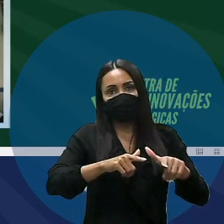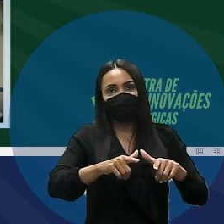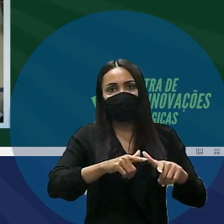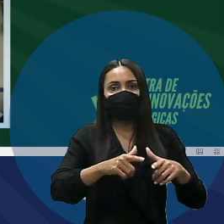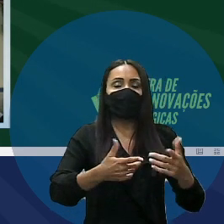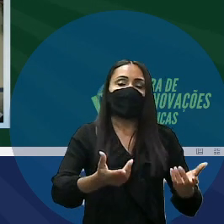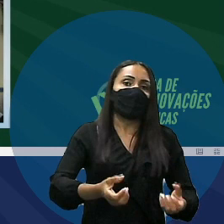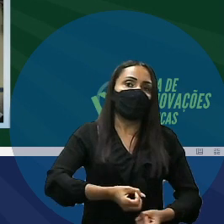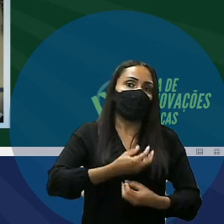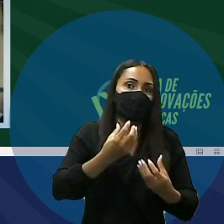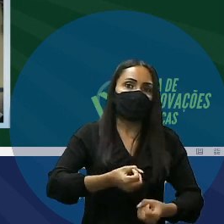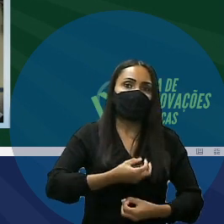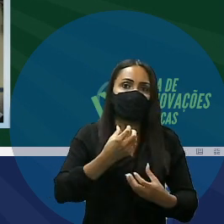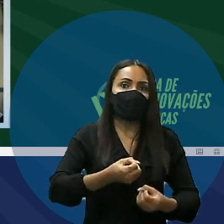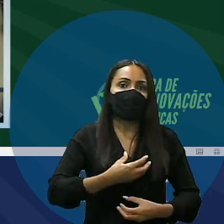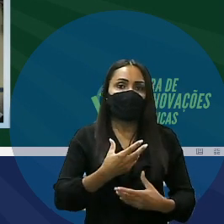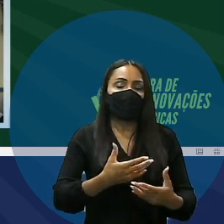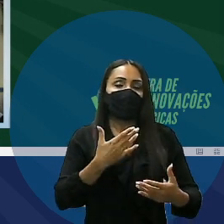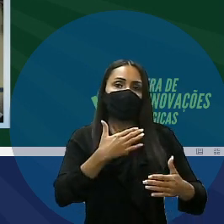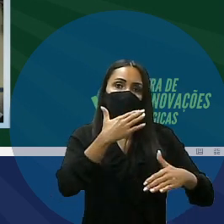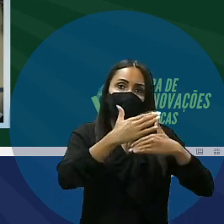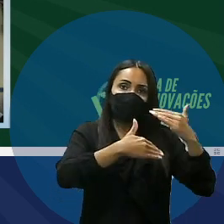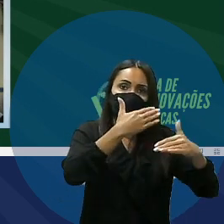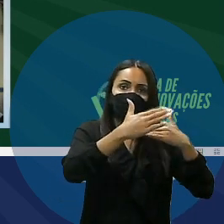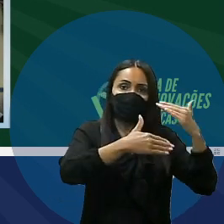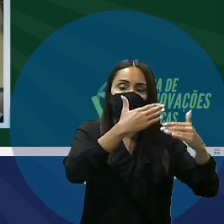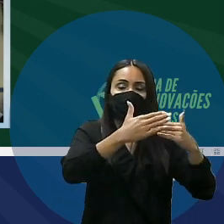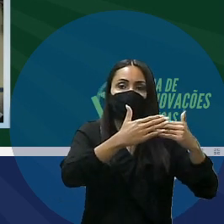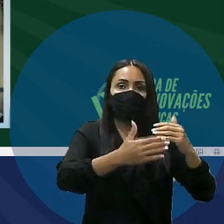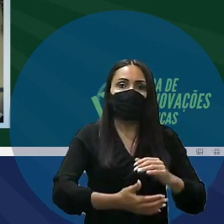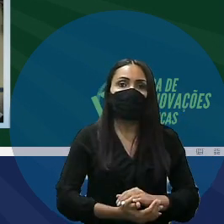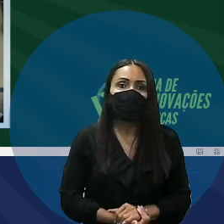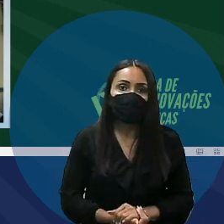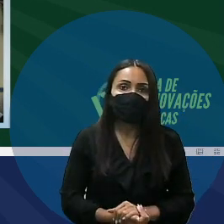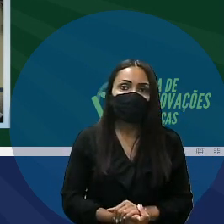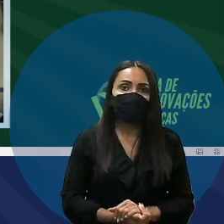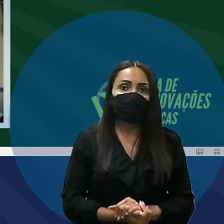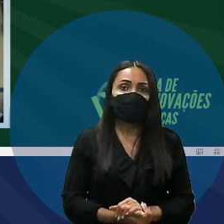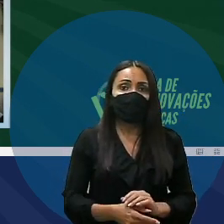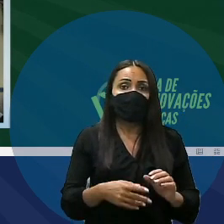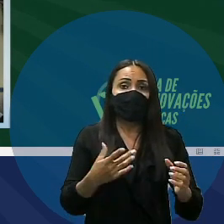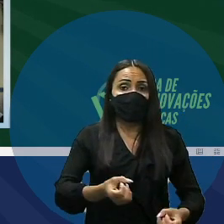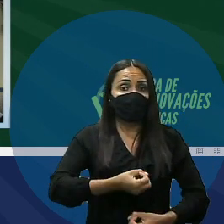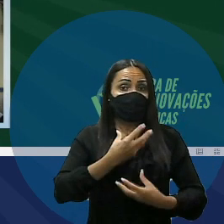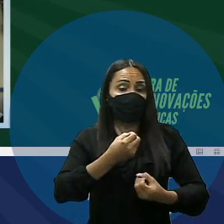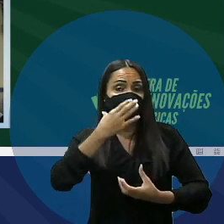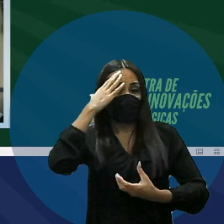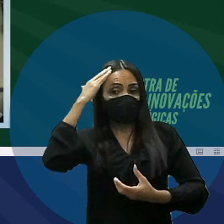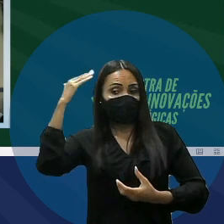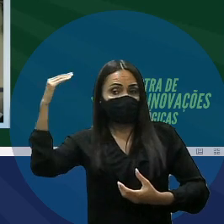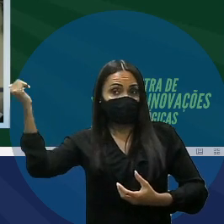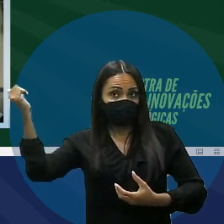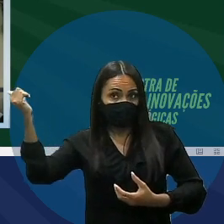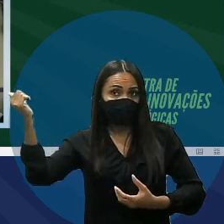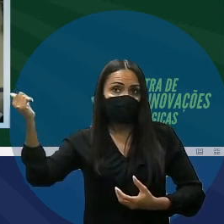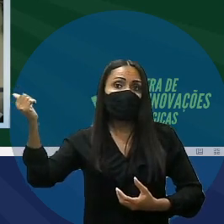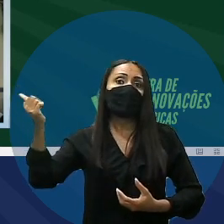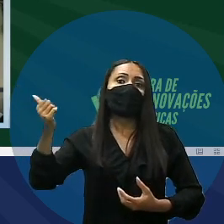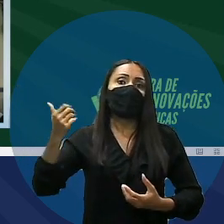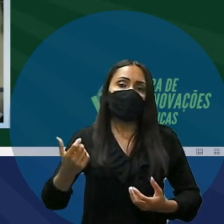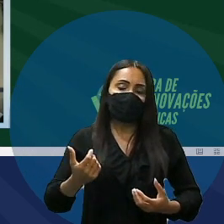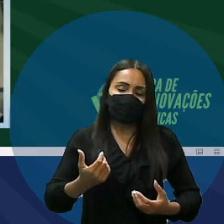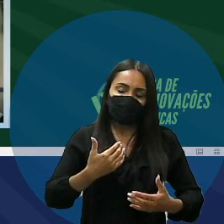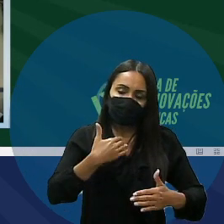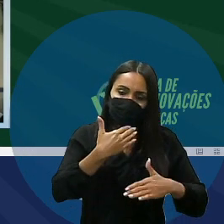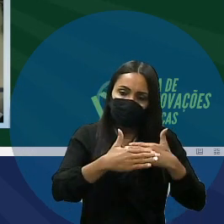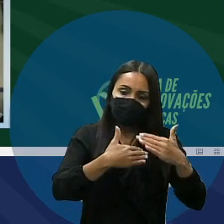afetivo, o construtivismo está presente, né? As expressões artísticas, elas afloraram na nossa escola. Então,